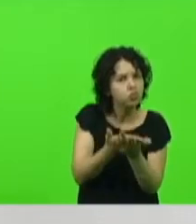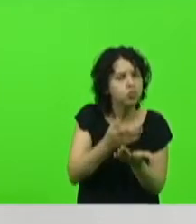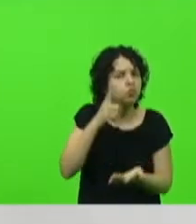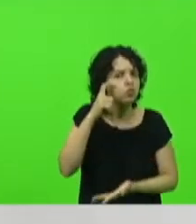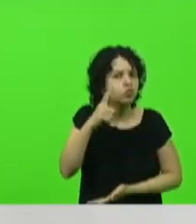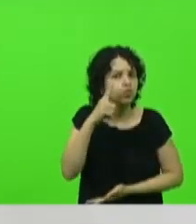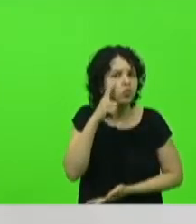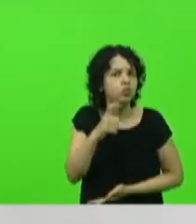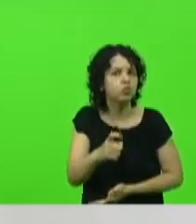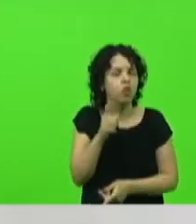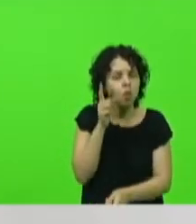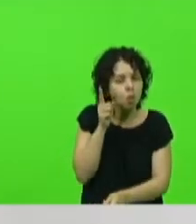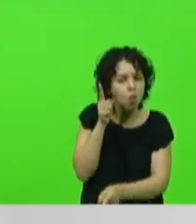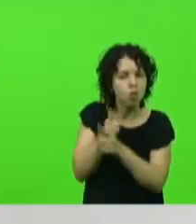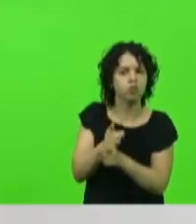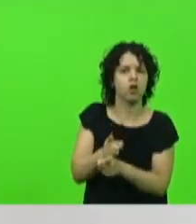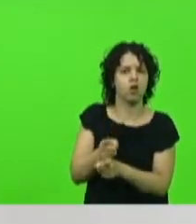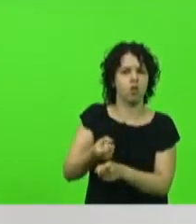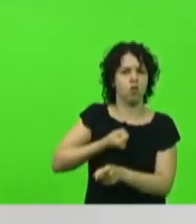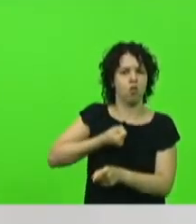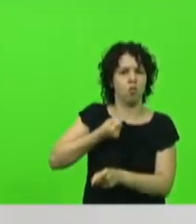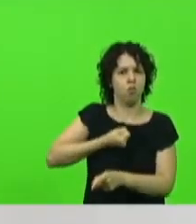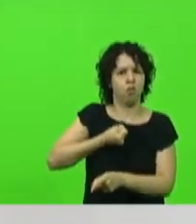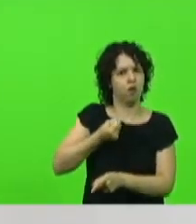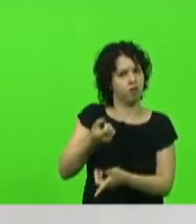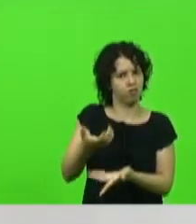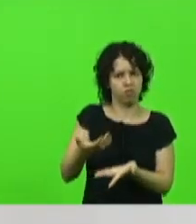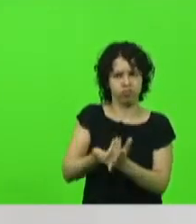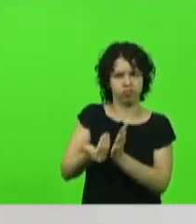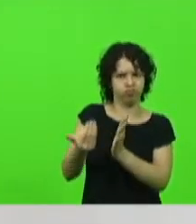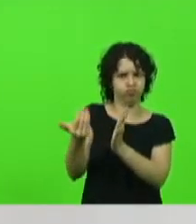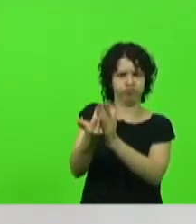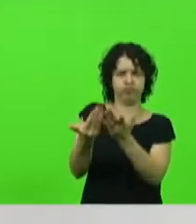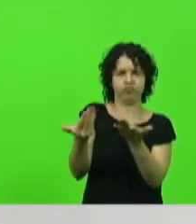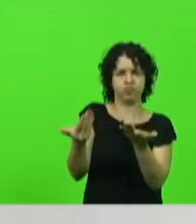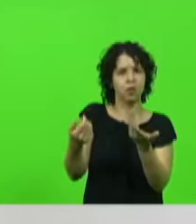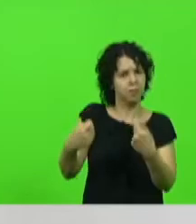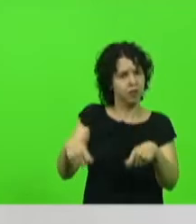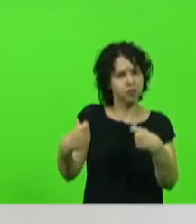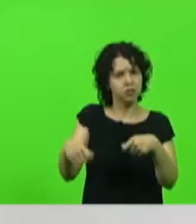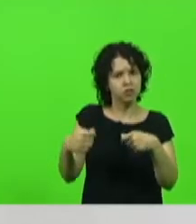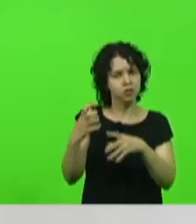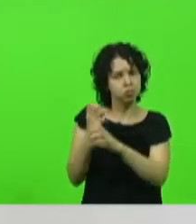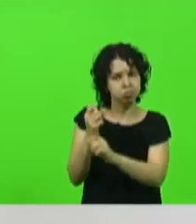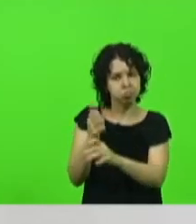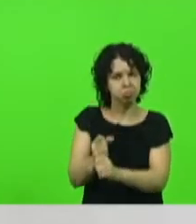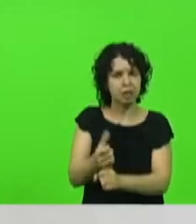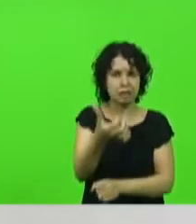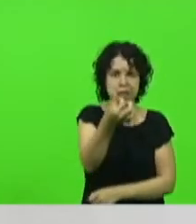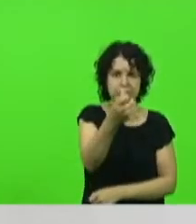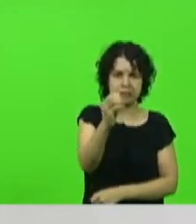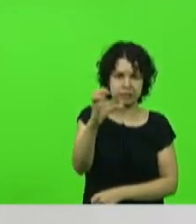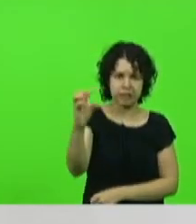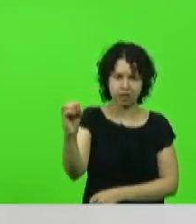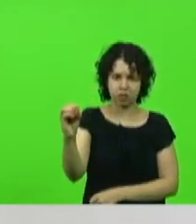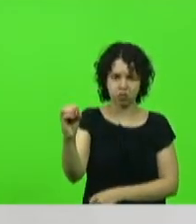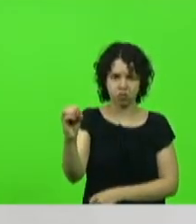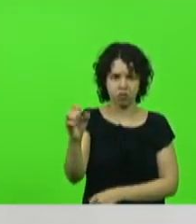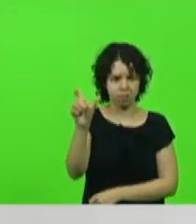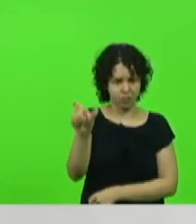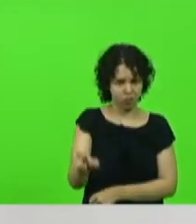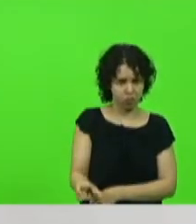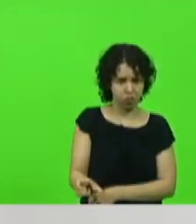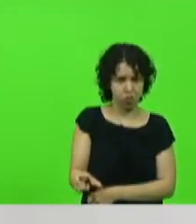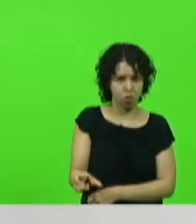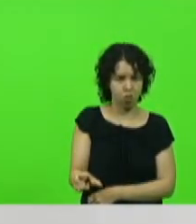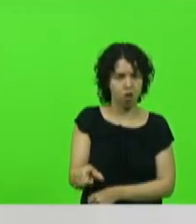chegar a esse número cabalístico, né? Ele deve fazer sentido de alguma forma. De 600. Essa pessoa, que não é